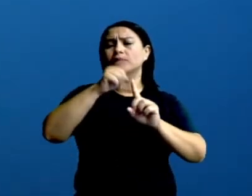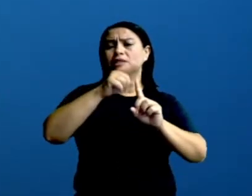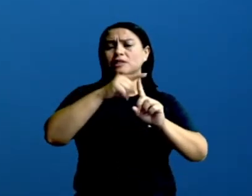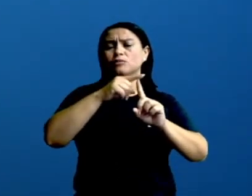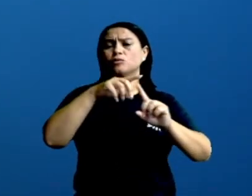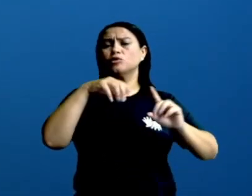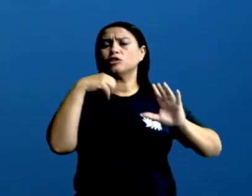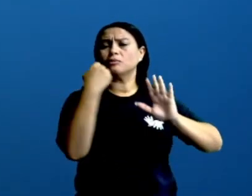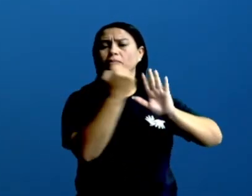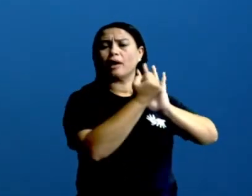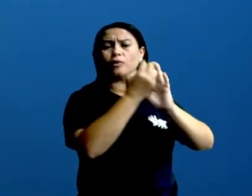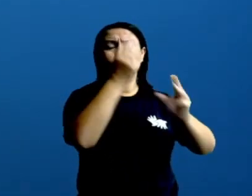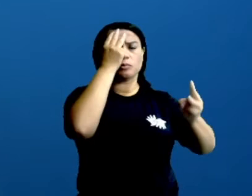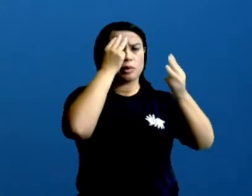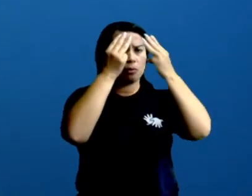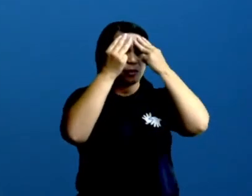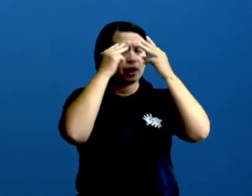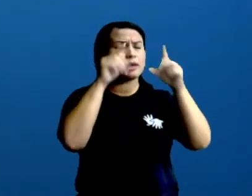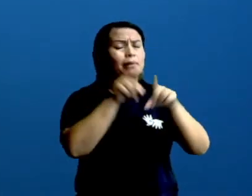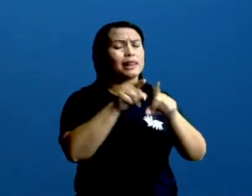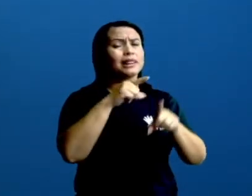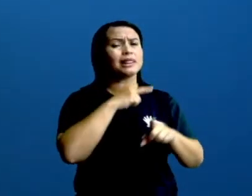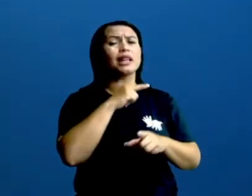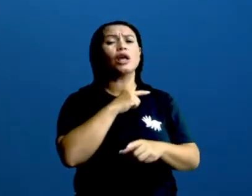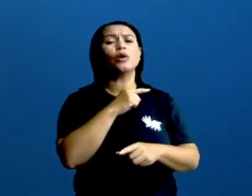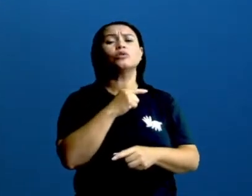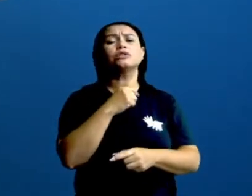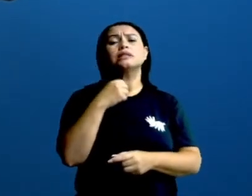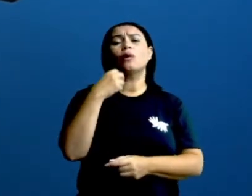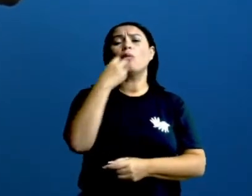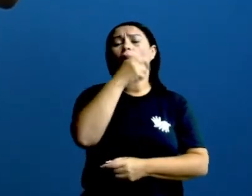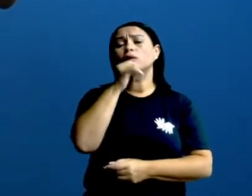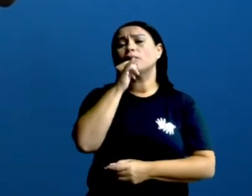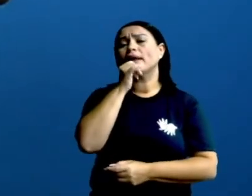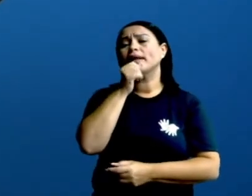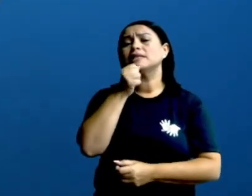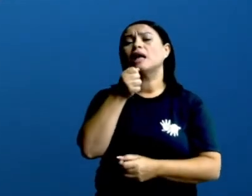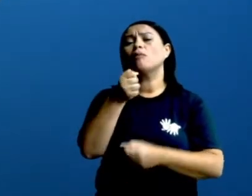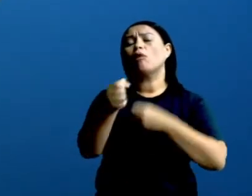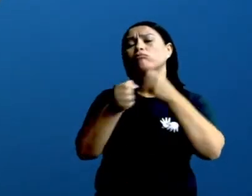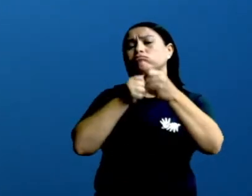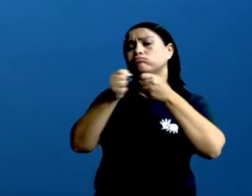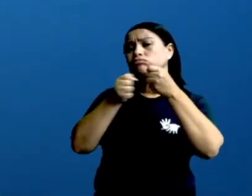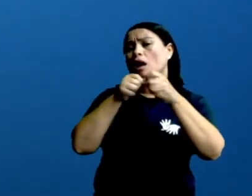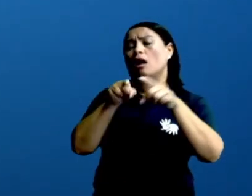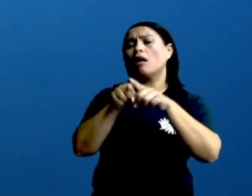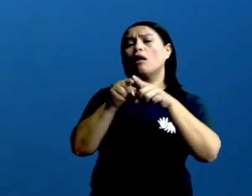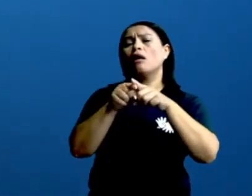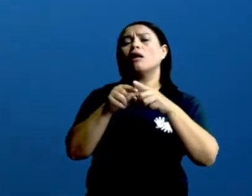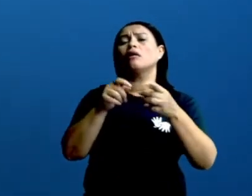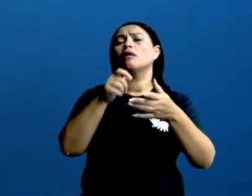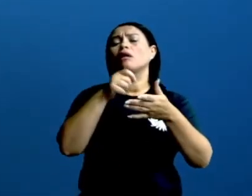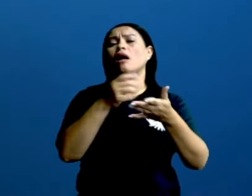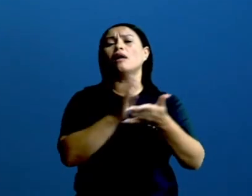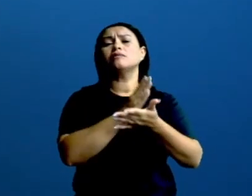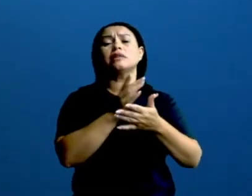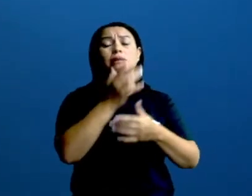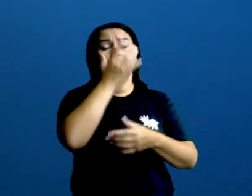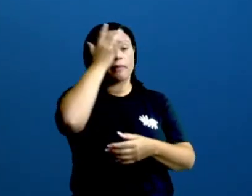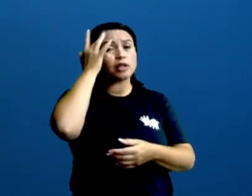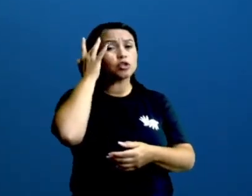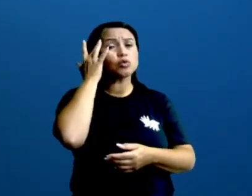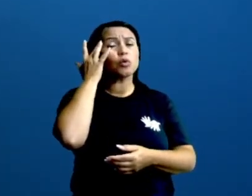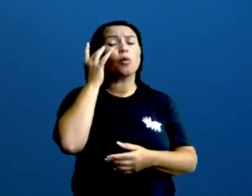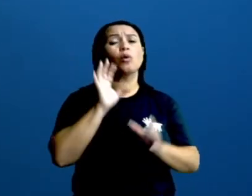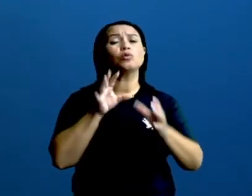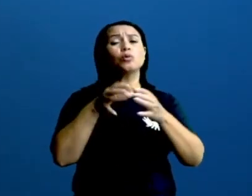os marcos de memória orais, que são aqueles que vão ser registrados através dos contos, através das falas de povos